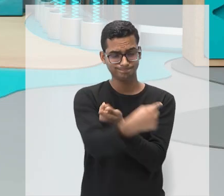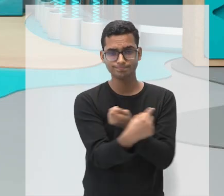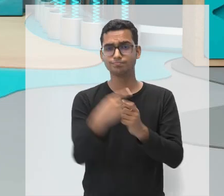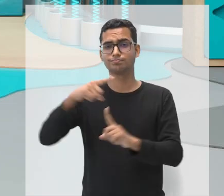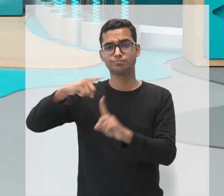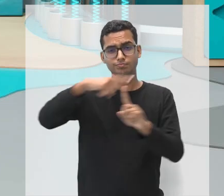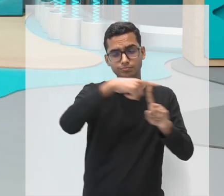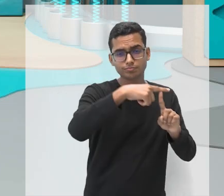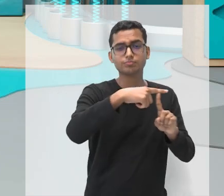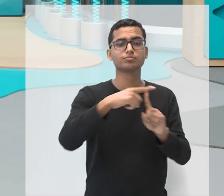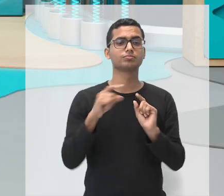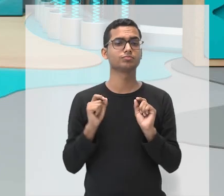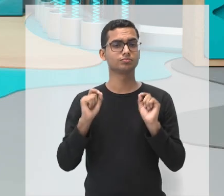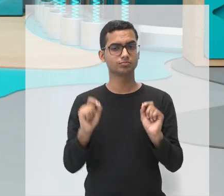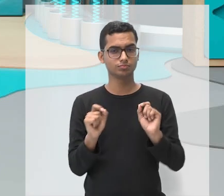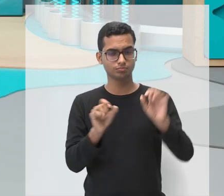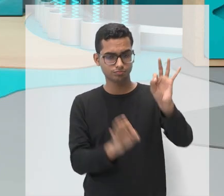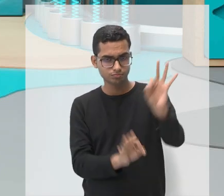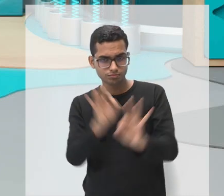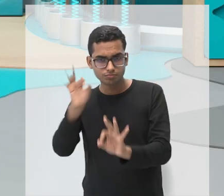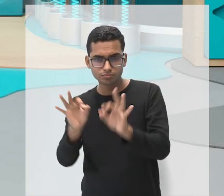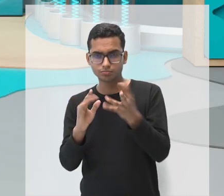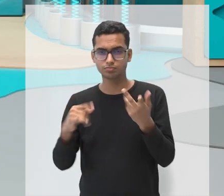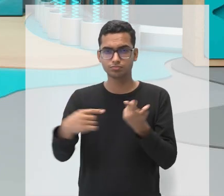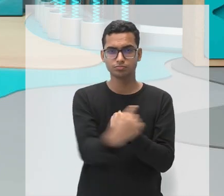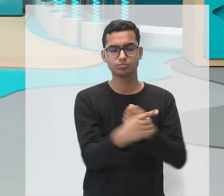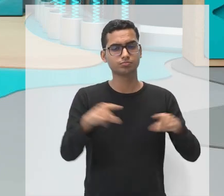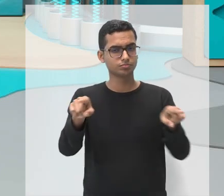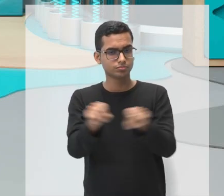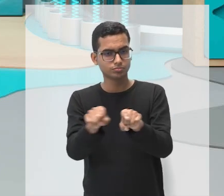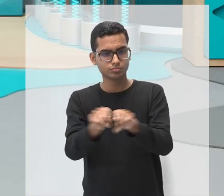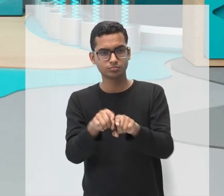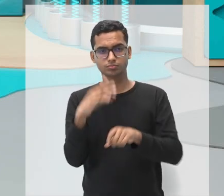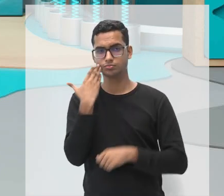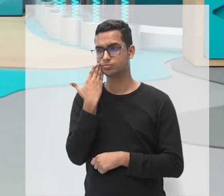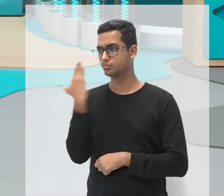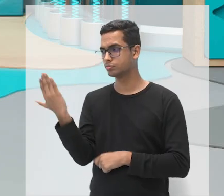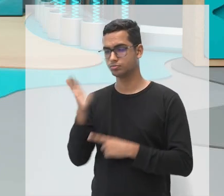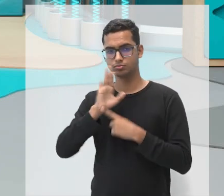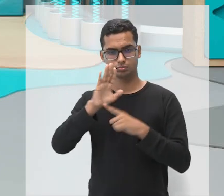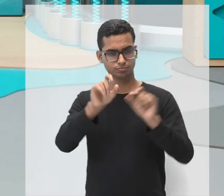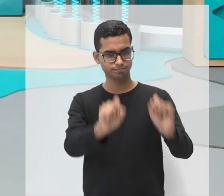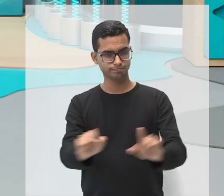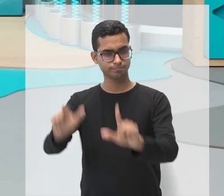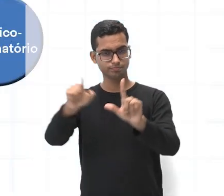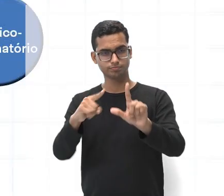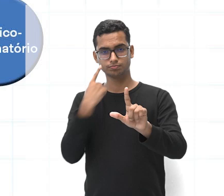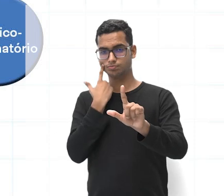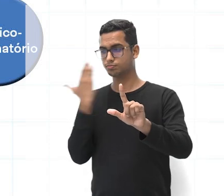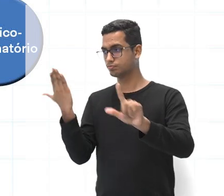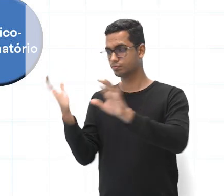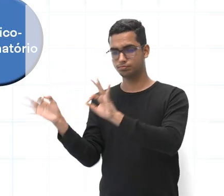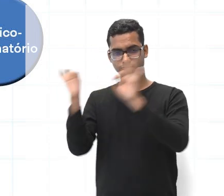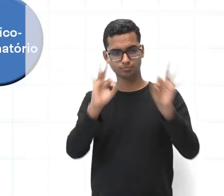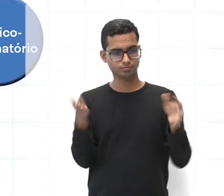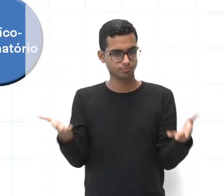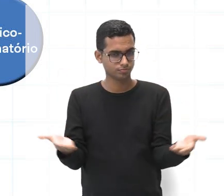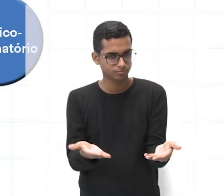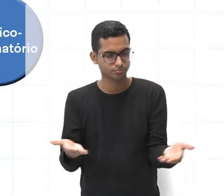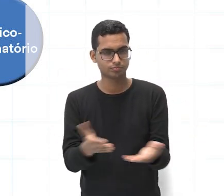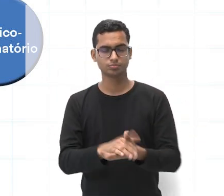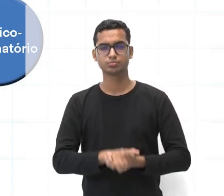de categorias, ele vai se organizar em outras categorias, que são esses que aparecem na cartela para você agora. Olha